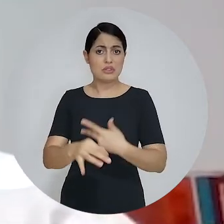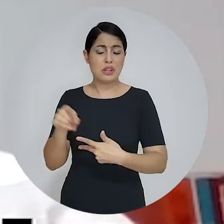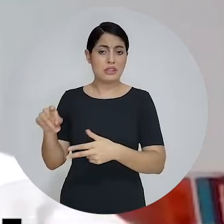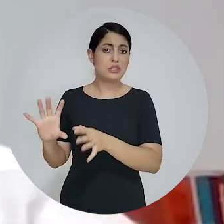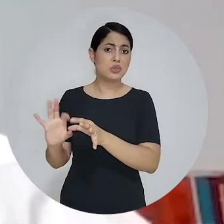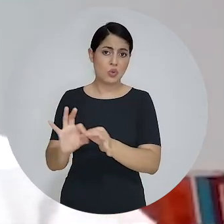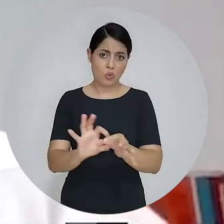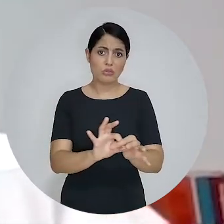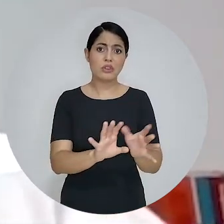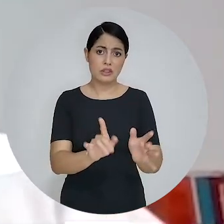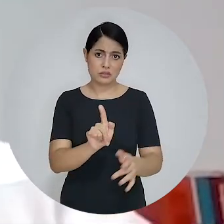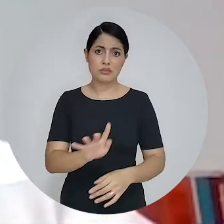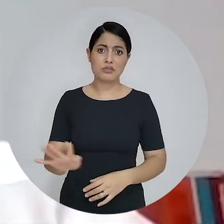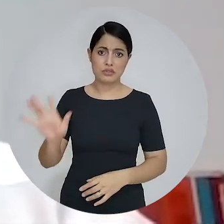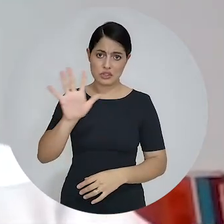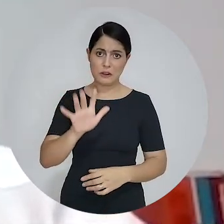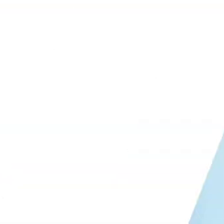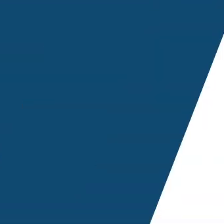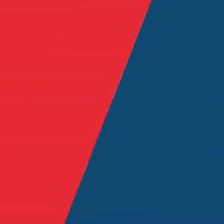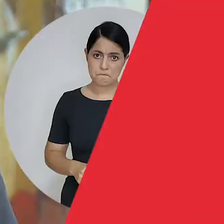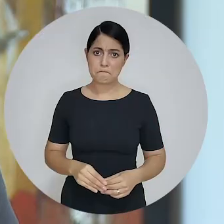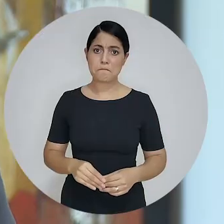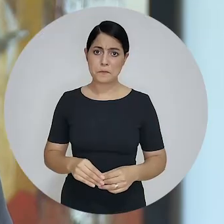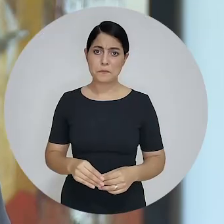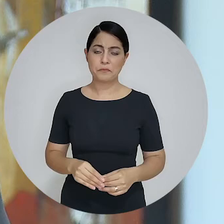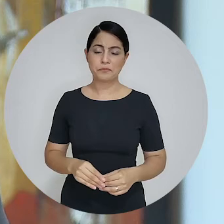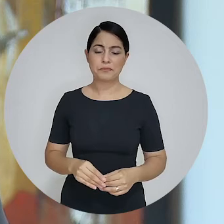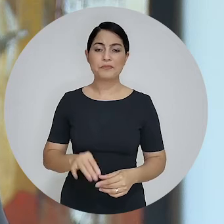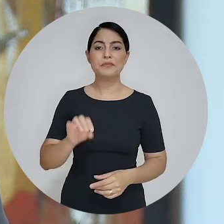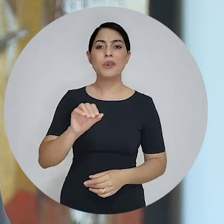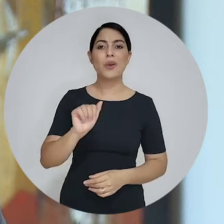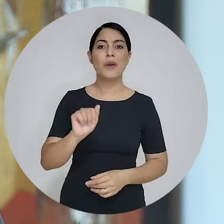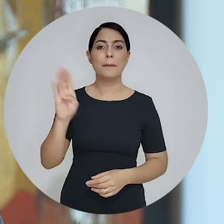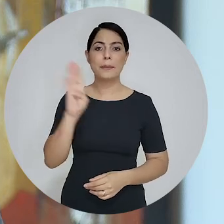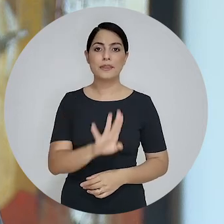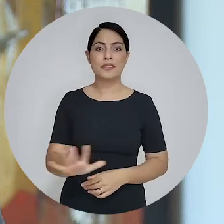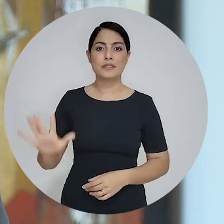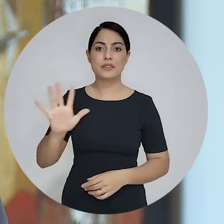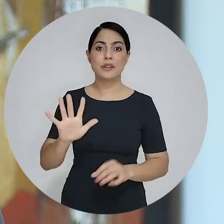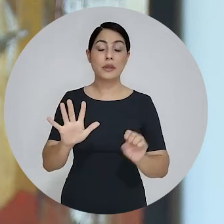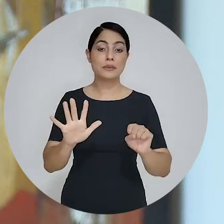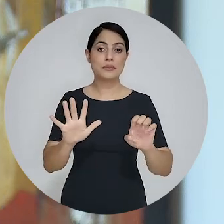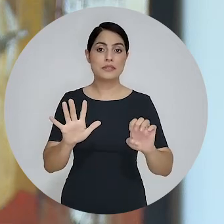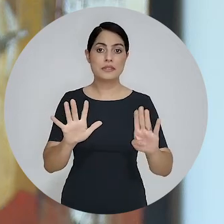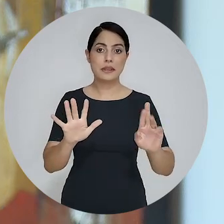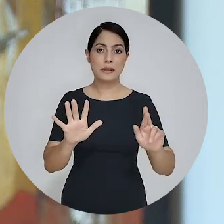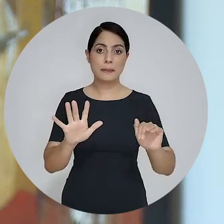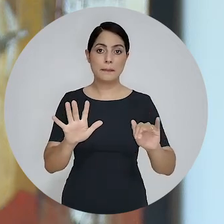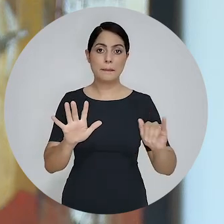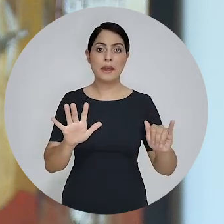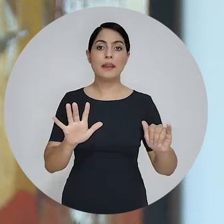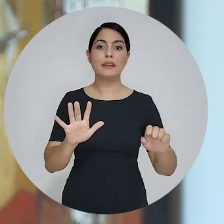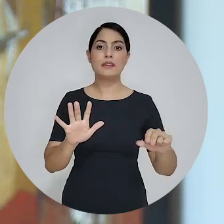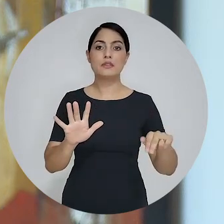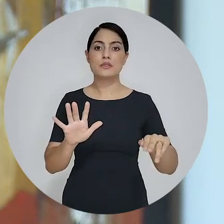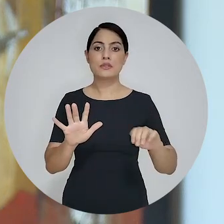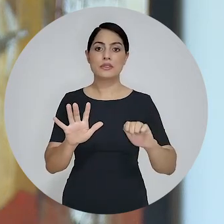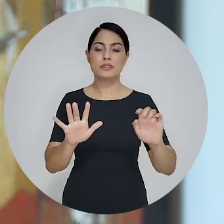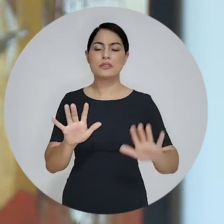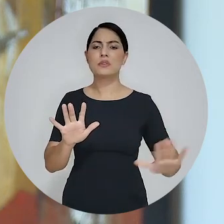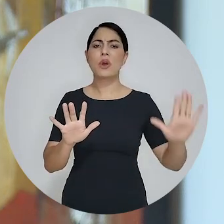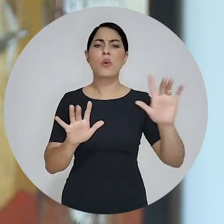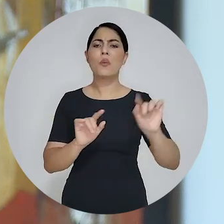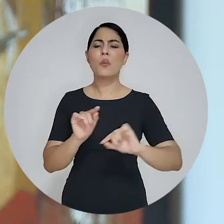Judiciário no sistema como um todo. A OAB Nacional e o SEBRAE Nacional realizaram o primeiro evento da